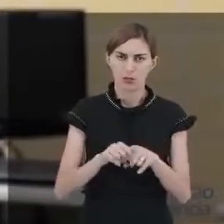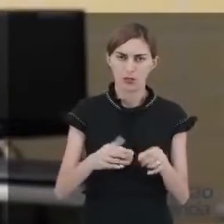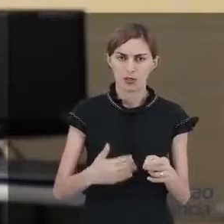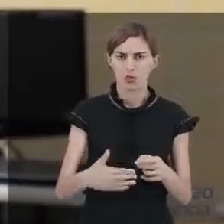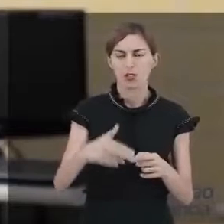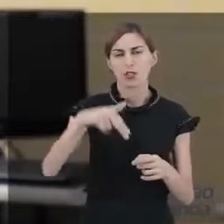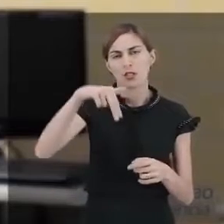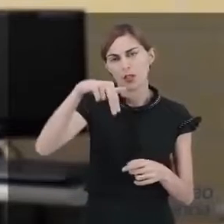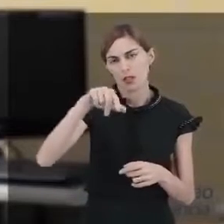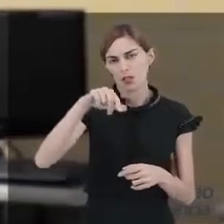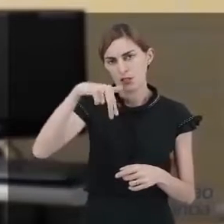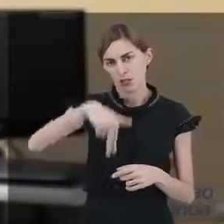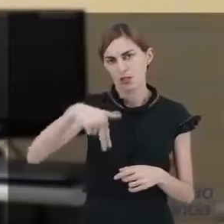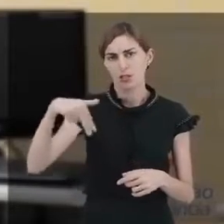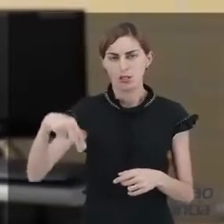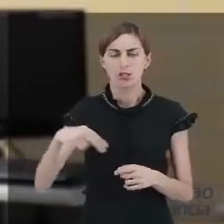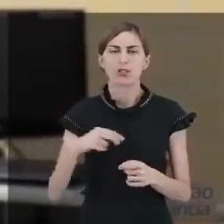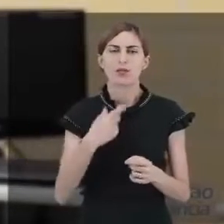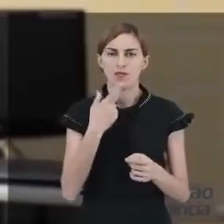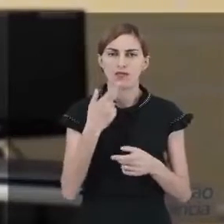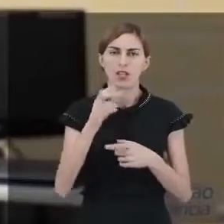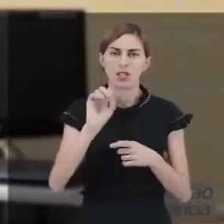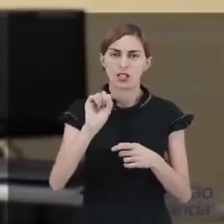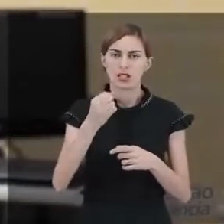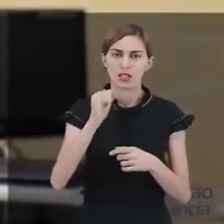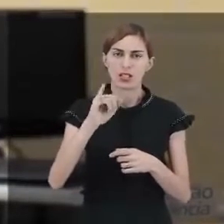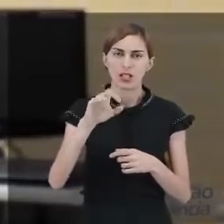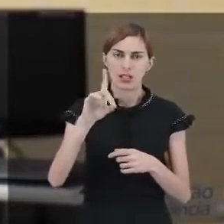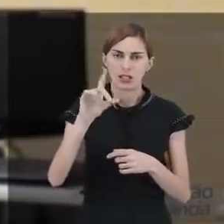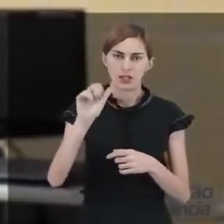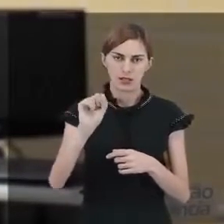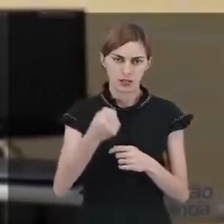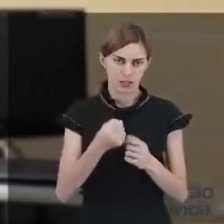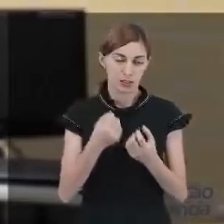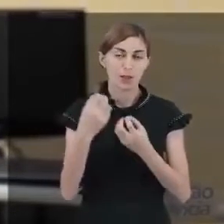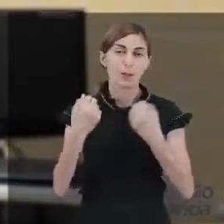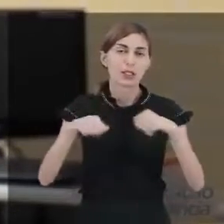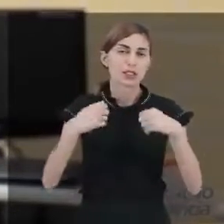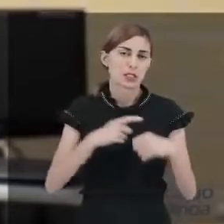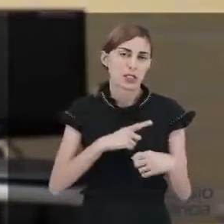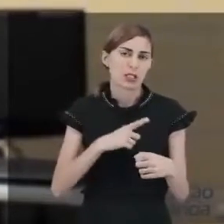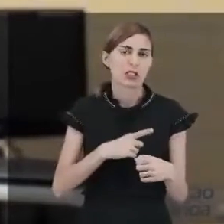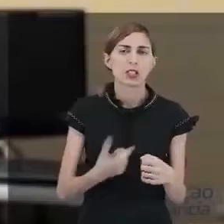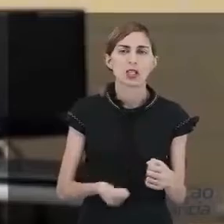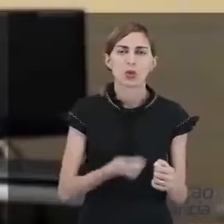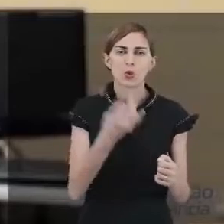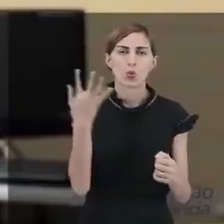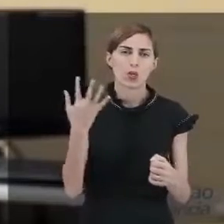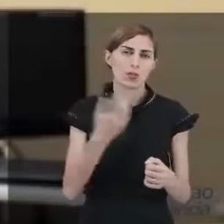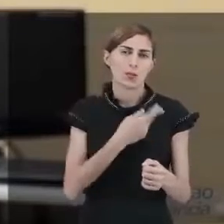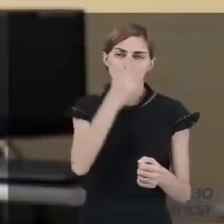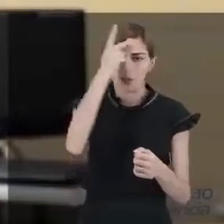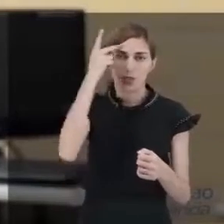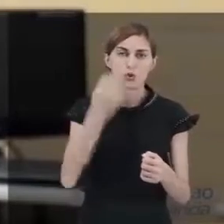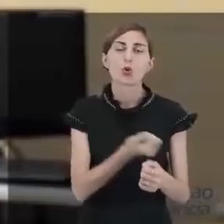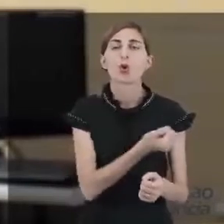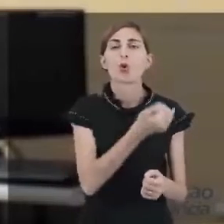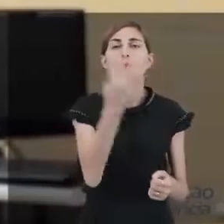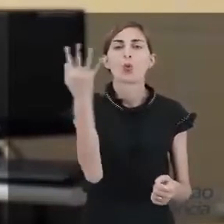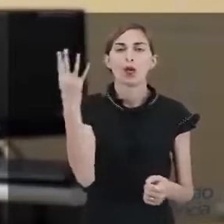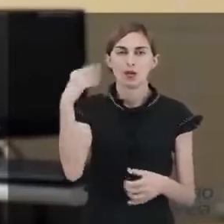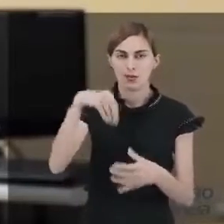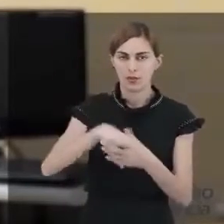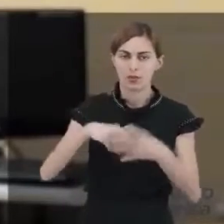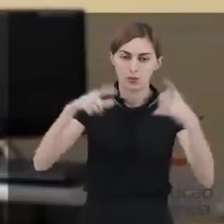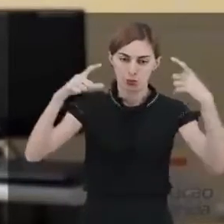NR fala sobre as questões das saídas. Ela precisa ser em número suficiente para que o número de pessoas que estejam